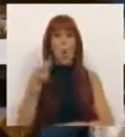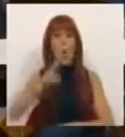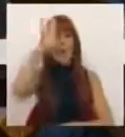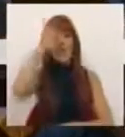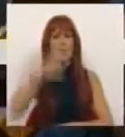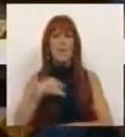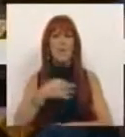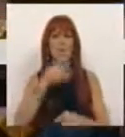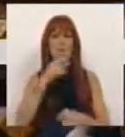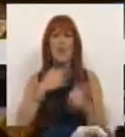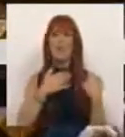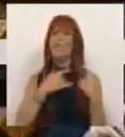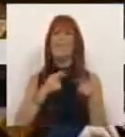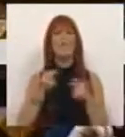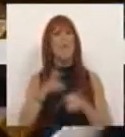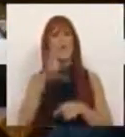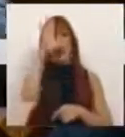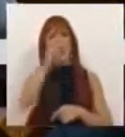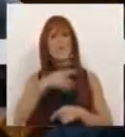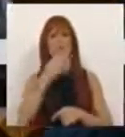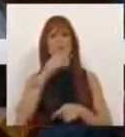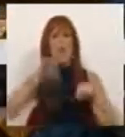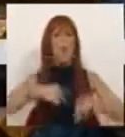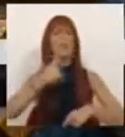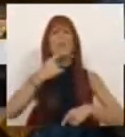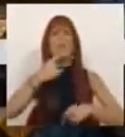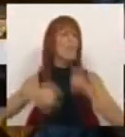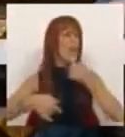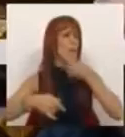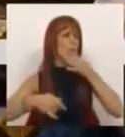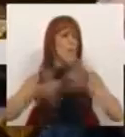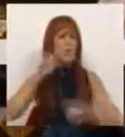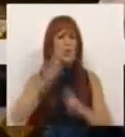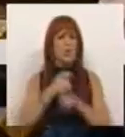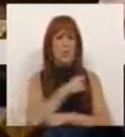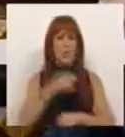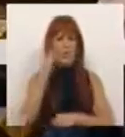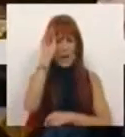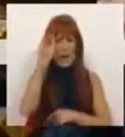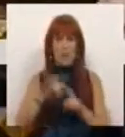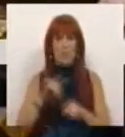governo, os responsáveis pelo anterior governo, falam hoje muito de supervisão bancária,